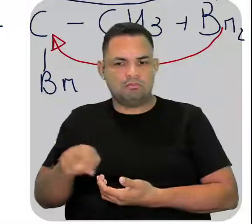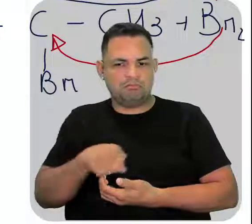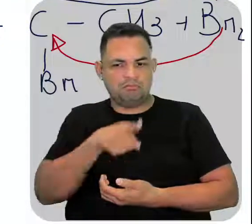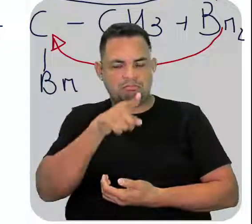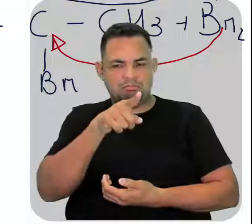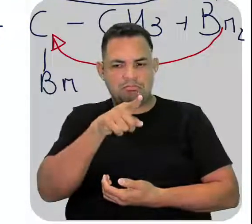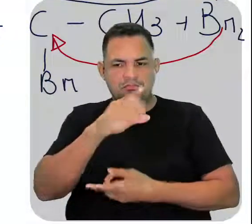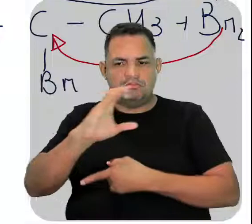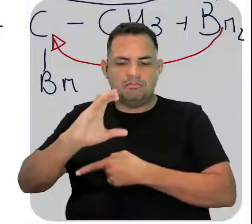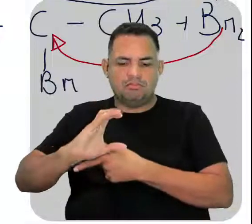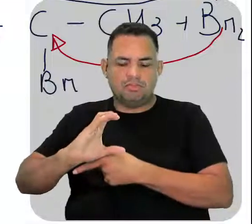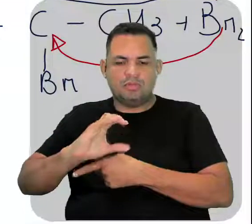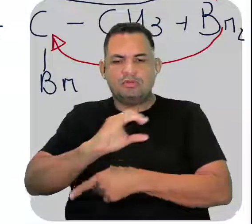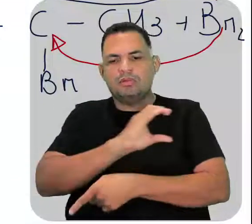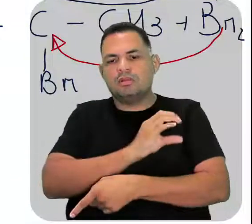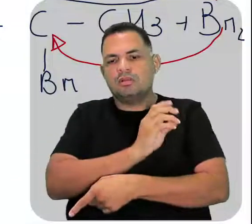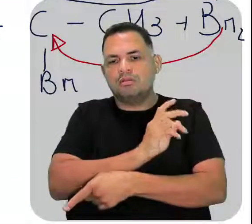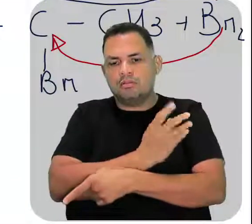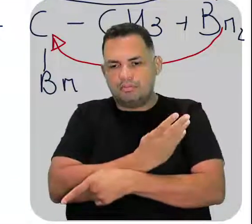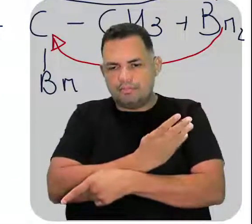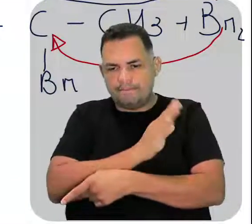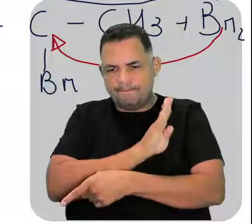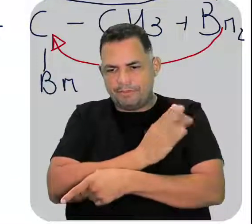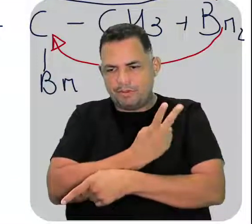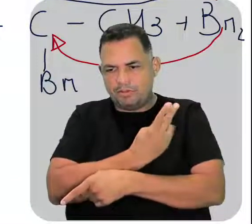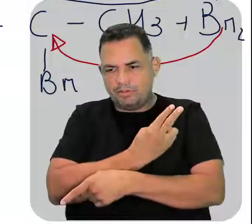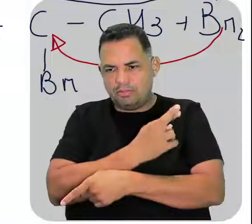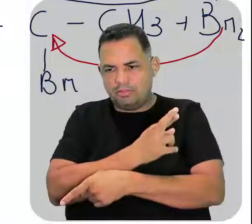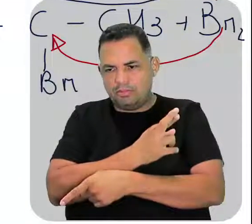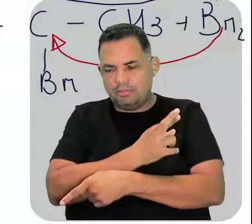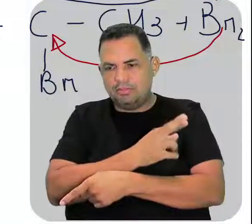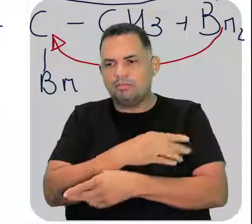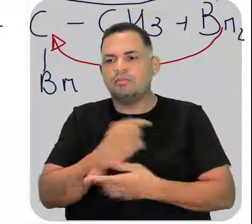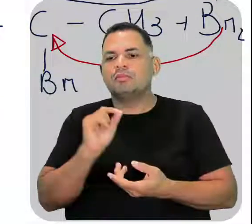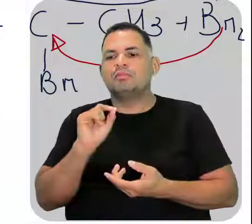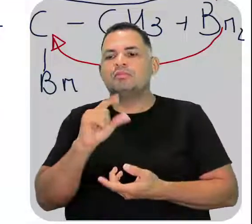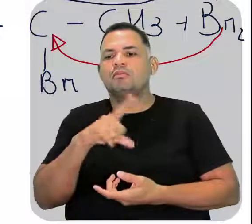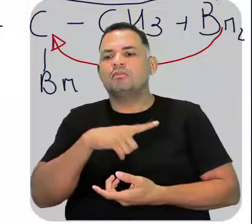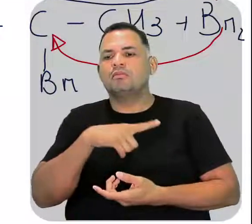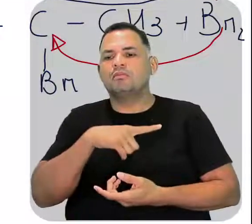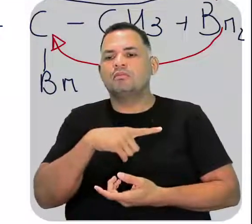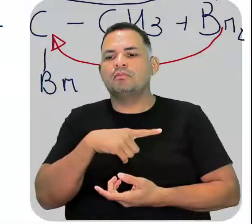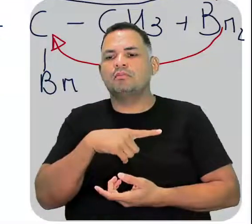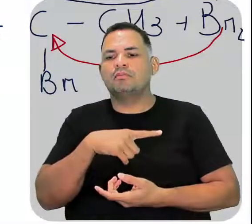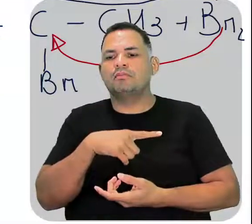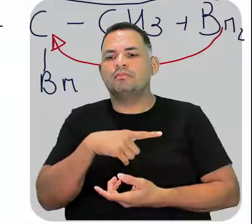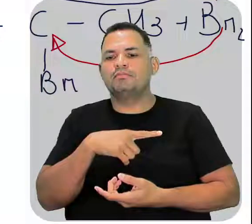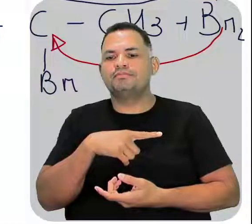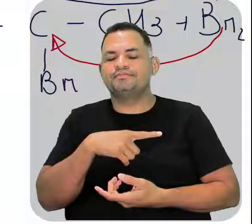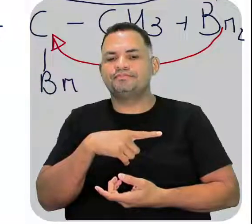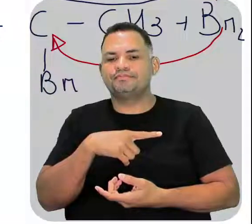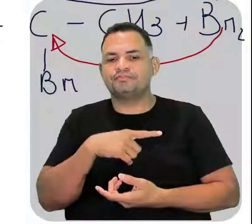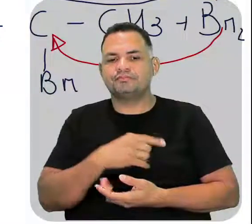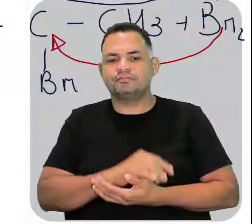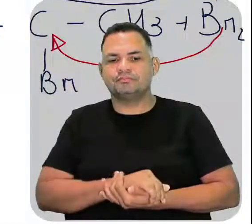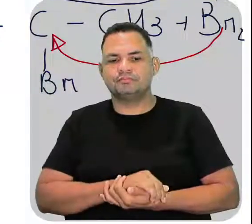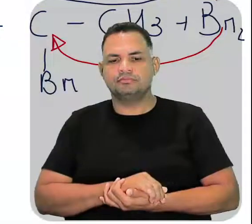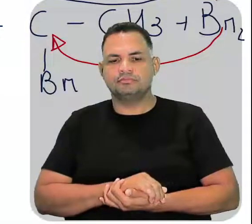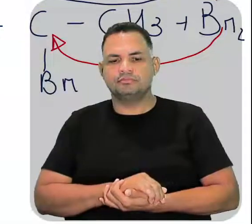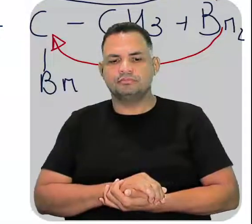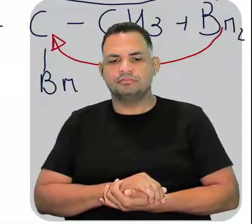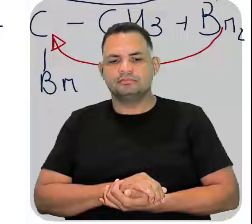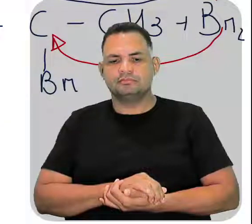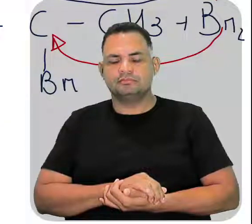se ligando a esse outro carbono aqui. No final, o que nós teremos? Vou fazer aqui, ó.